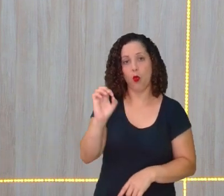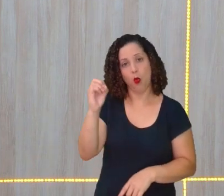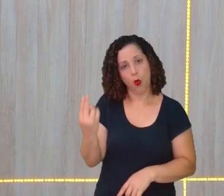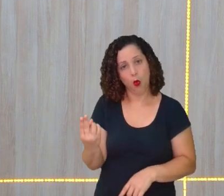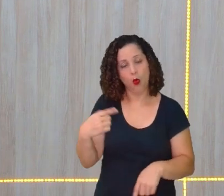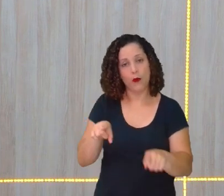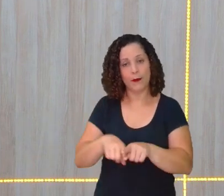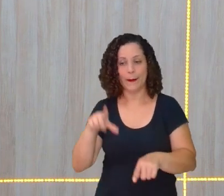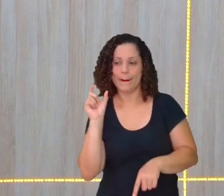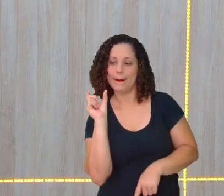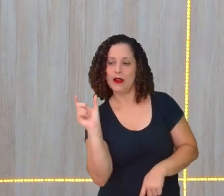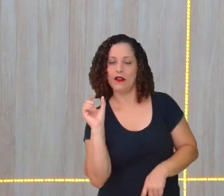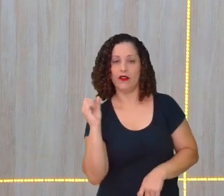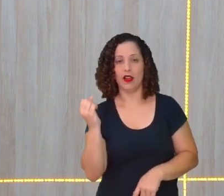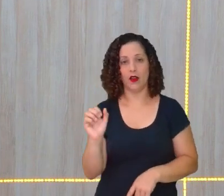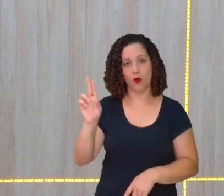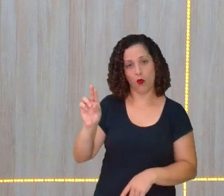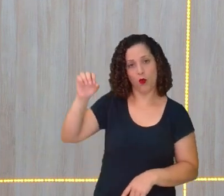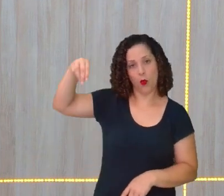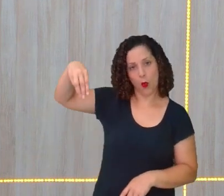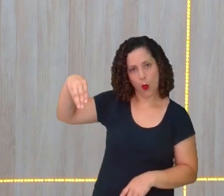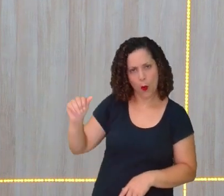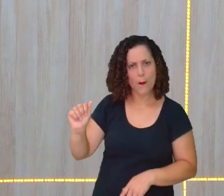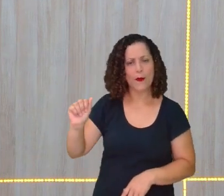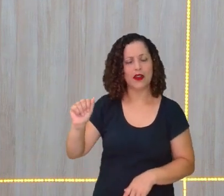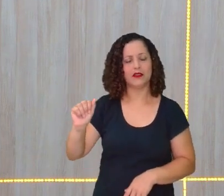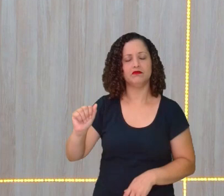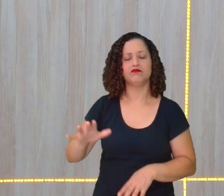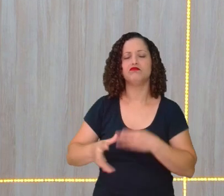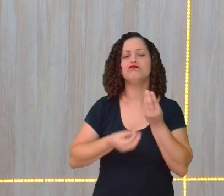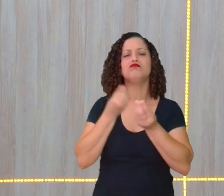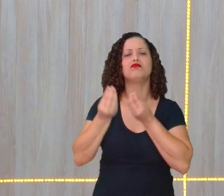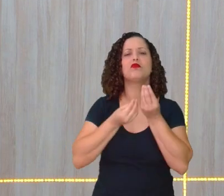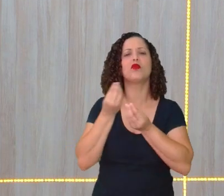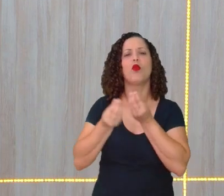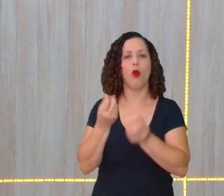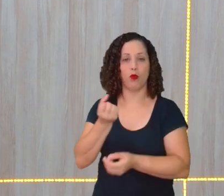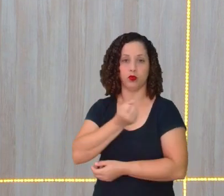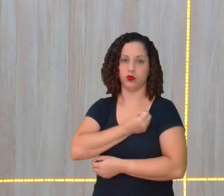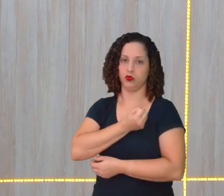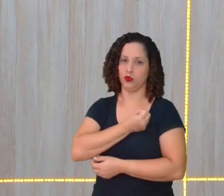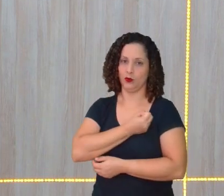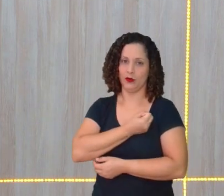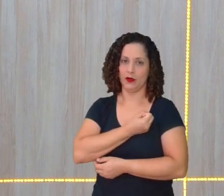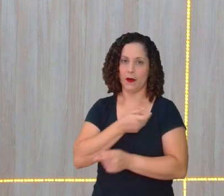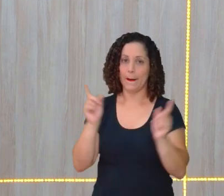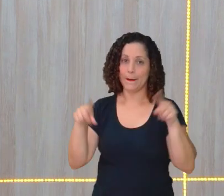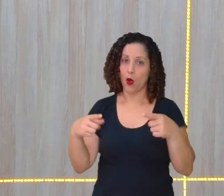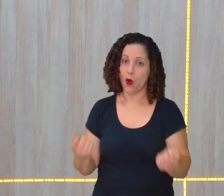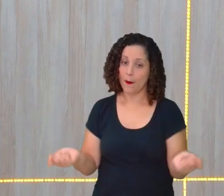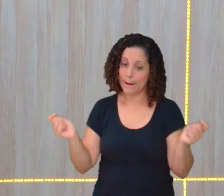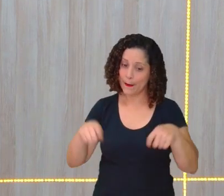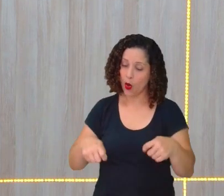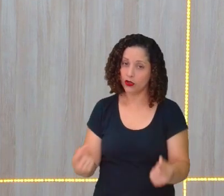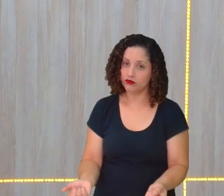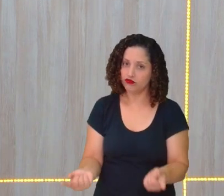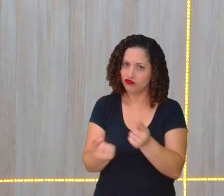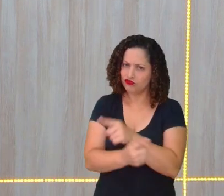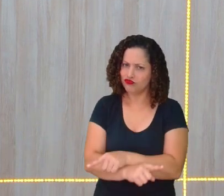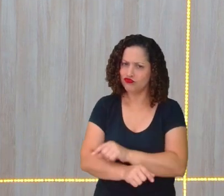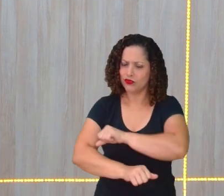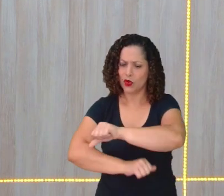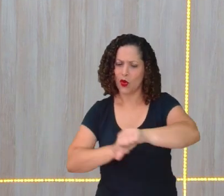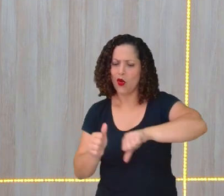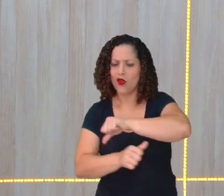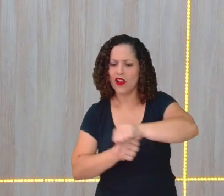que a gente diferencia? Ok, um ou uma, como numeral, você pode trocar por dois. Quando